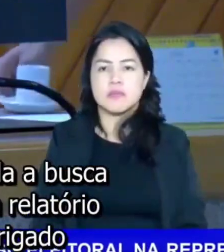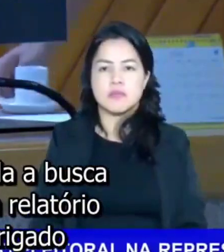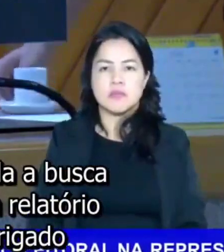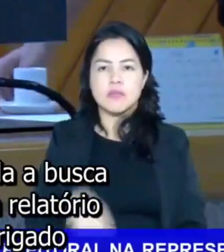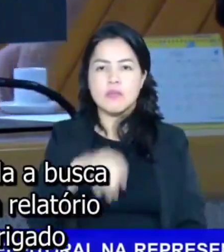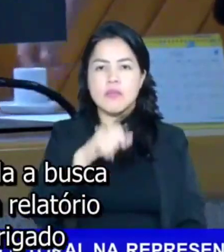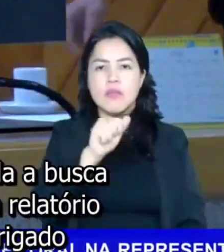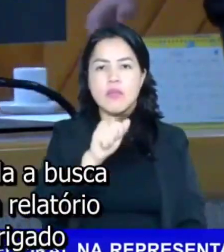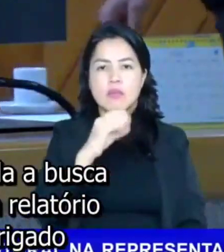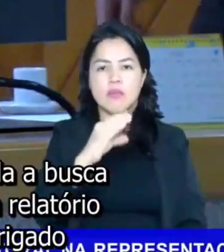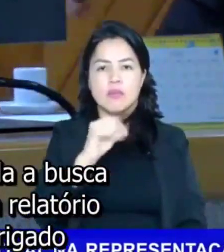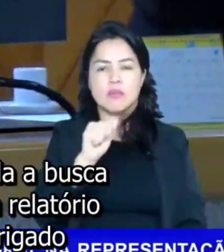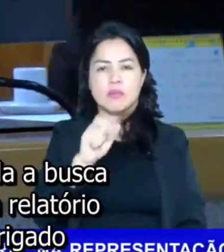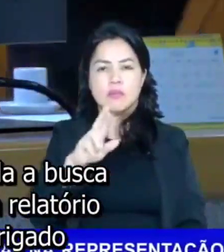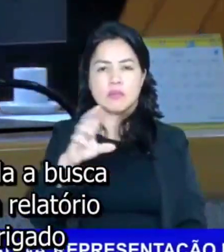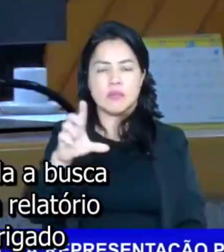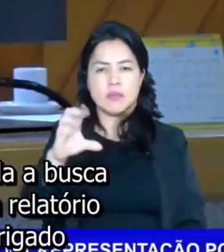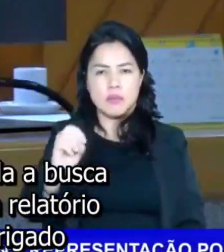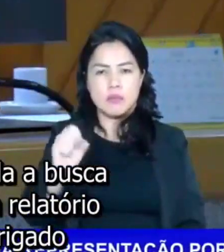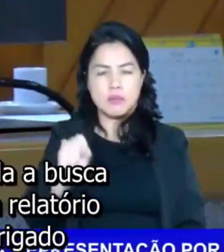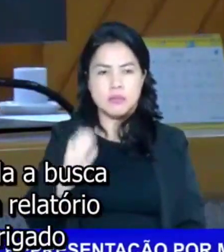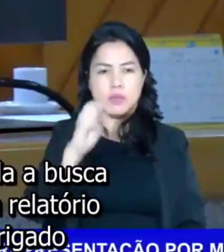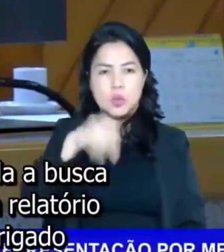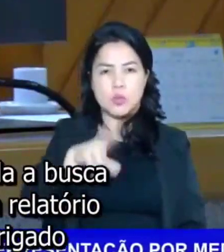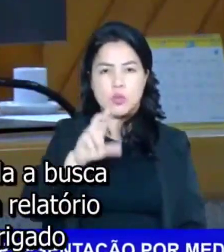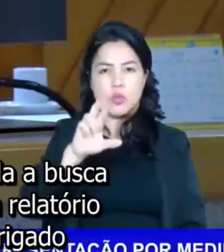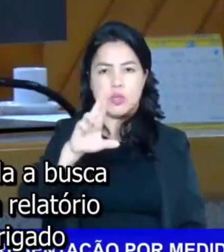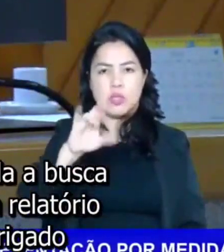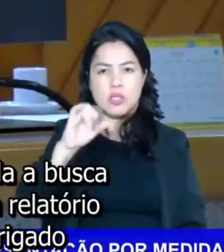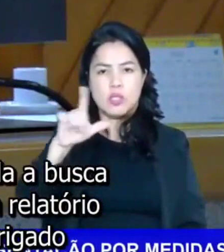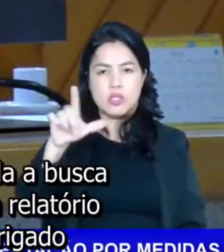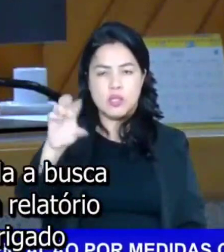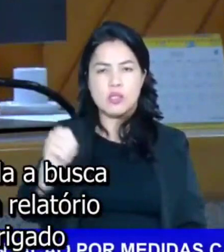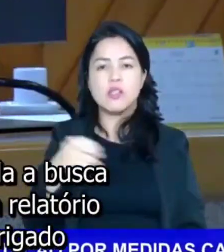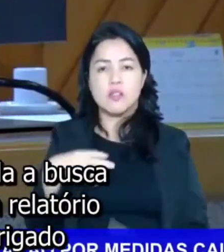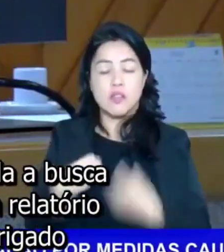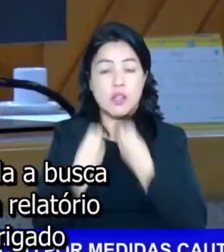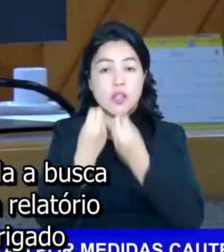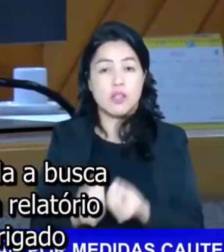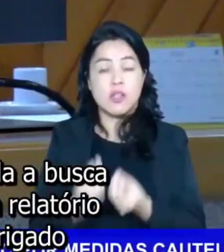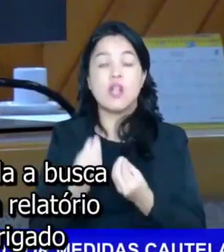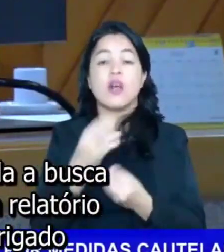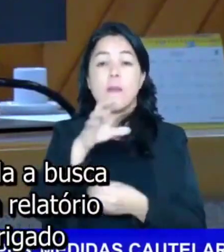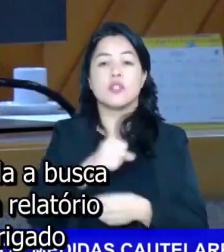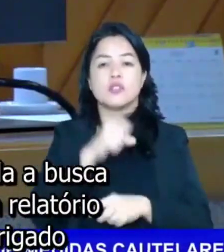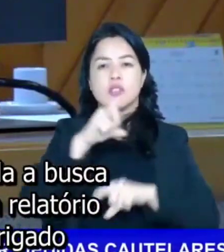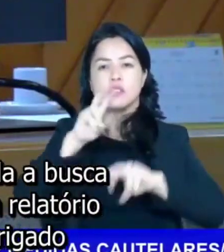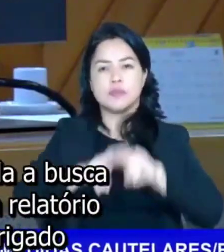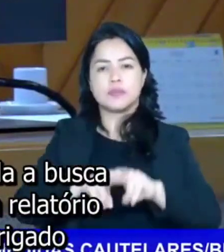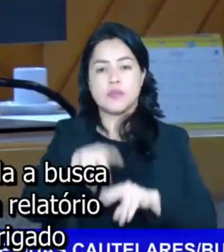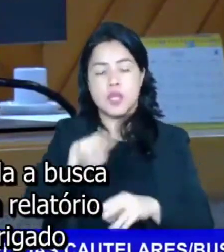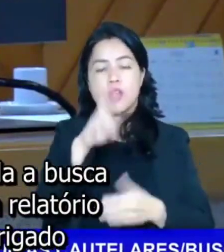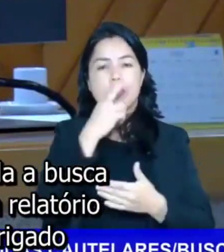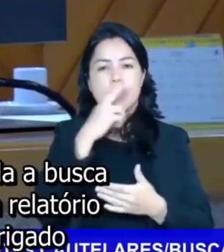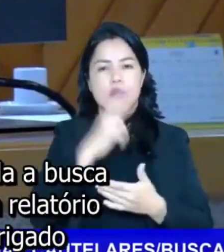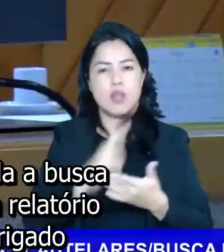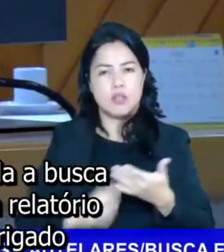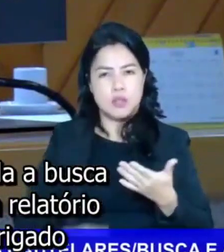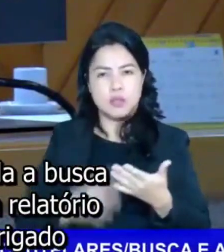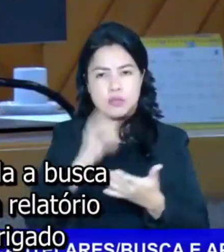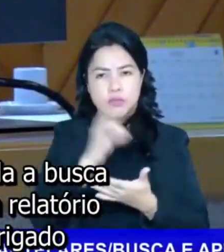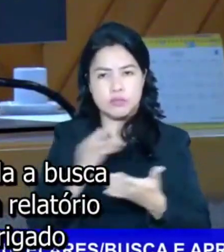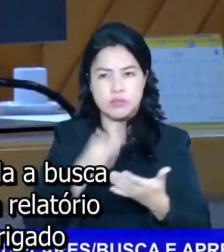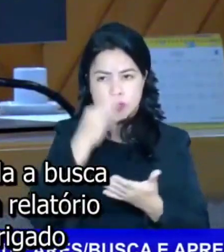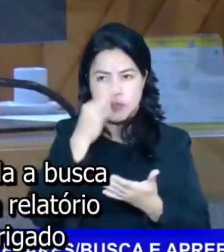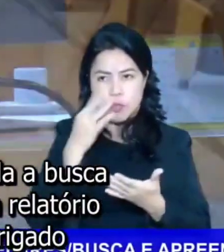Carlos Murilo e Francisca Favacho. E foi concedida a busca e apreensão em relação aos demais. Esse é o relatório, excelências.